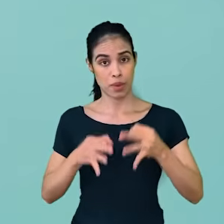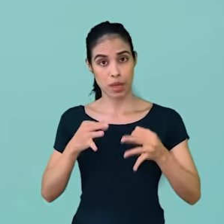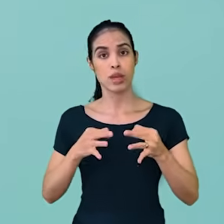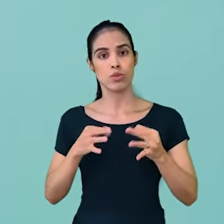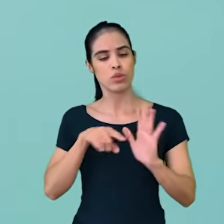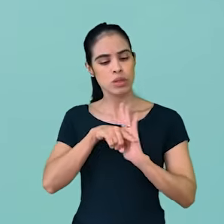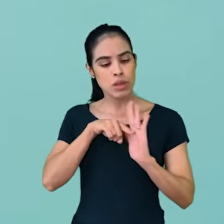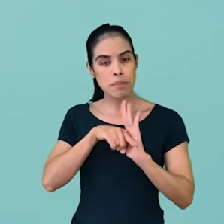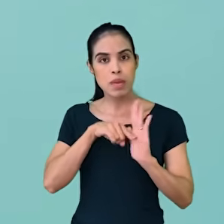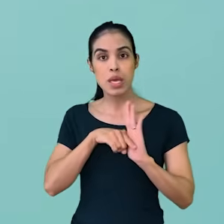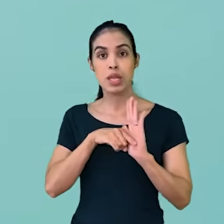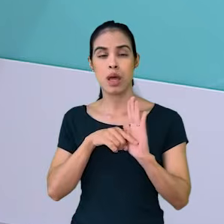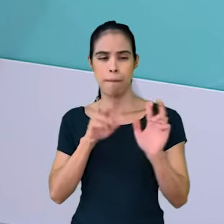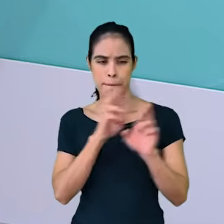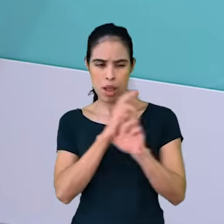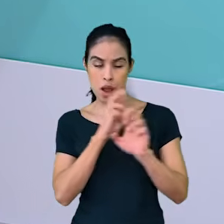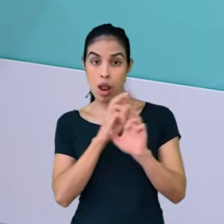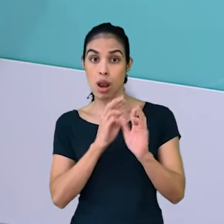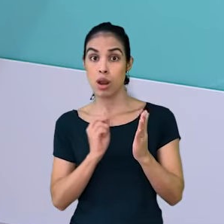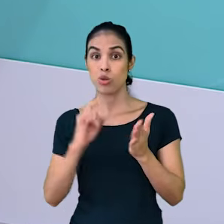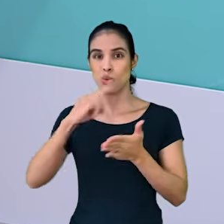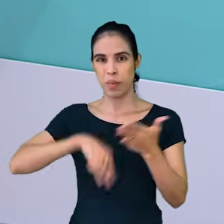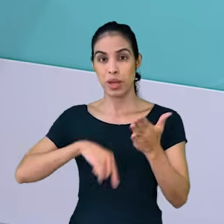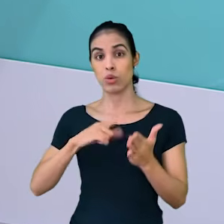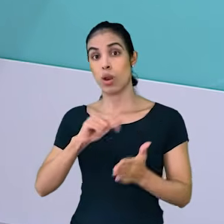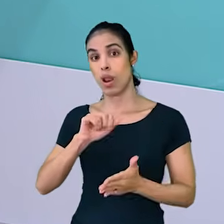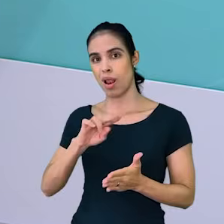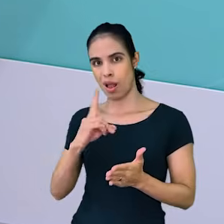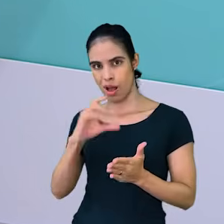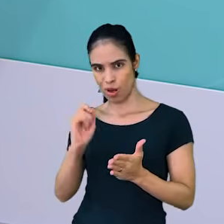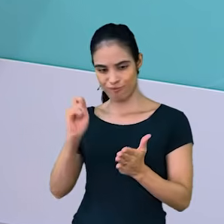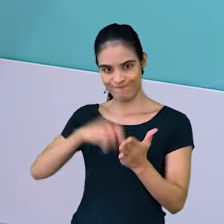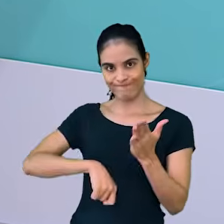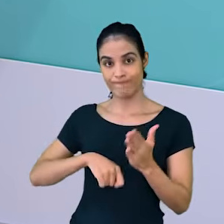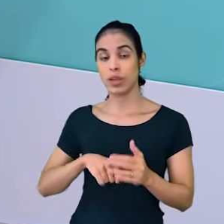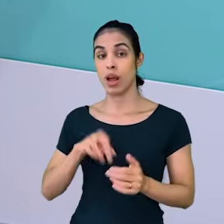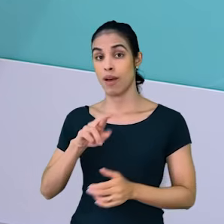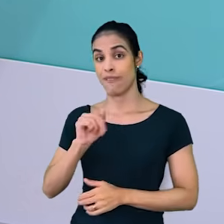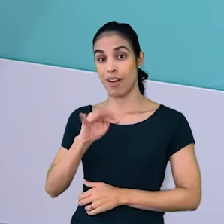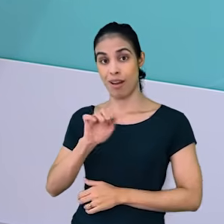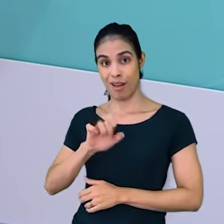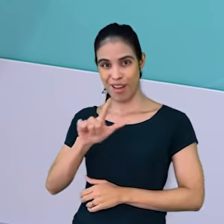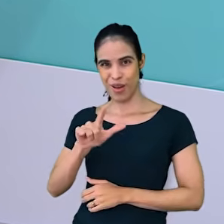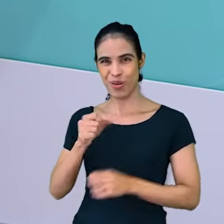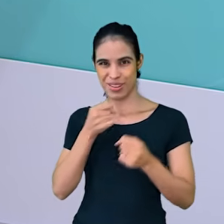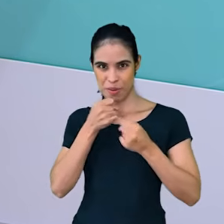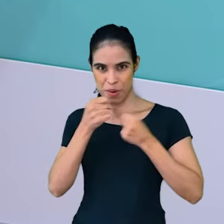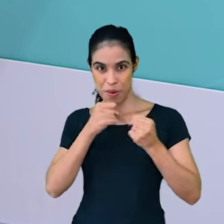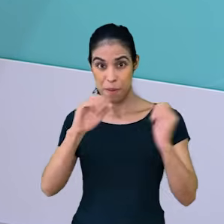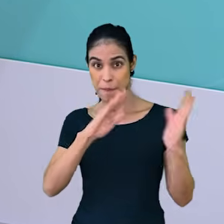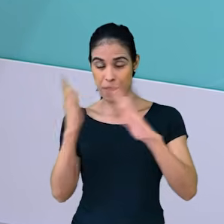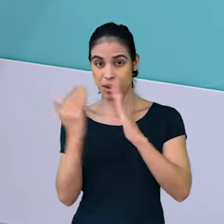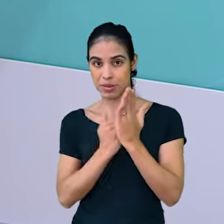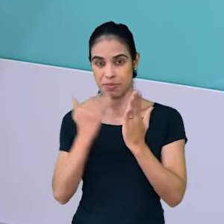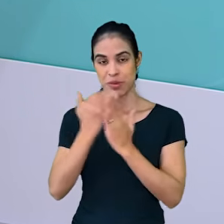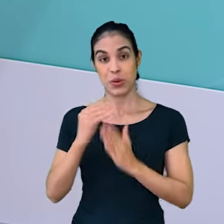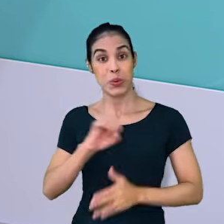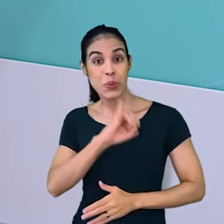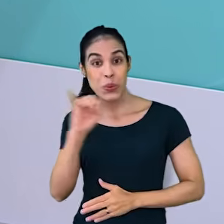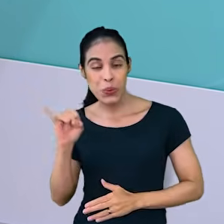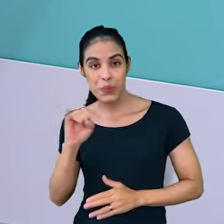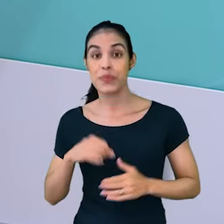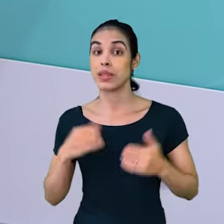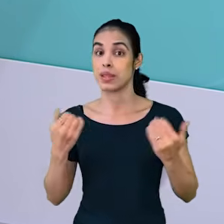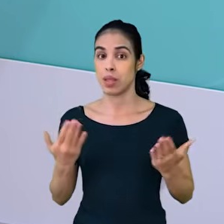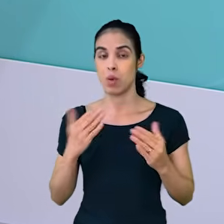em conta laudo pericial. E quem explica esse caso para a gente com detalhes é o repórter Rafael Silva. Oi, Rafael. Oi, Luana